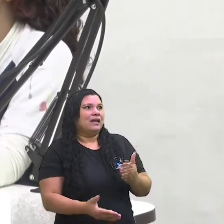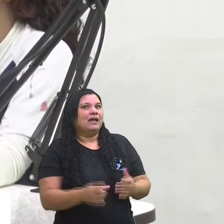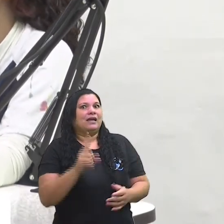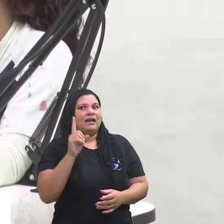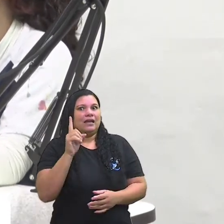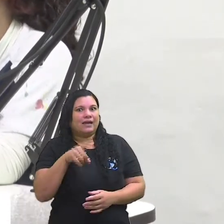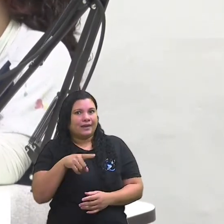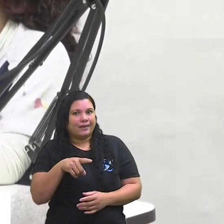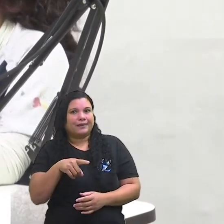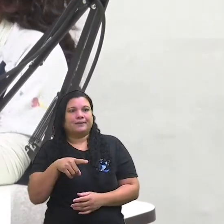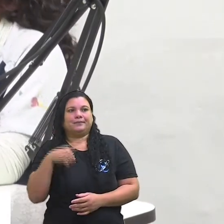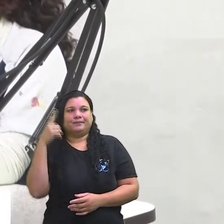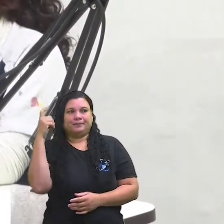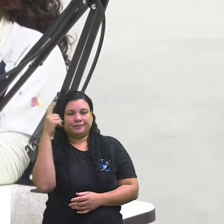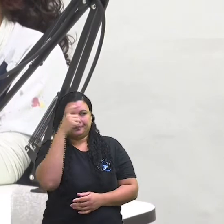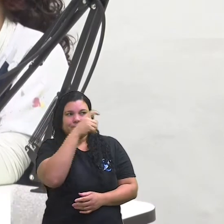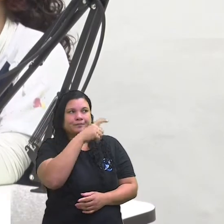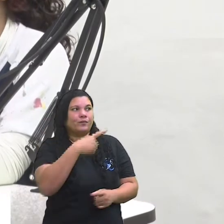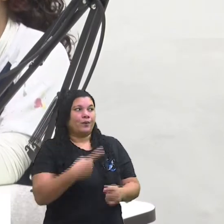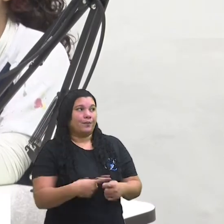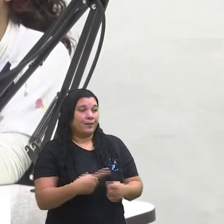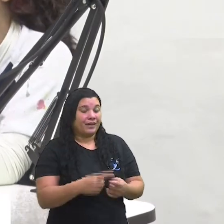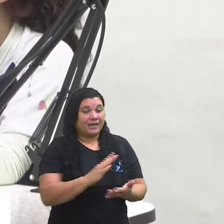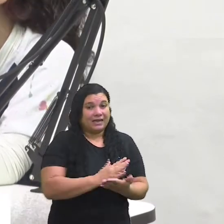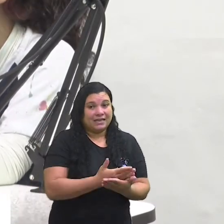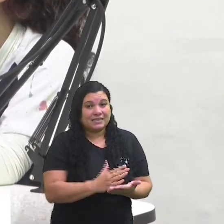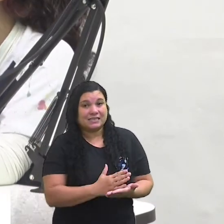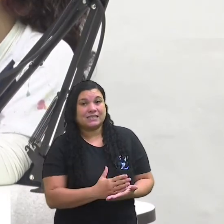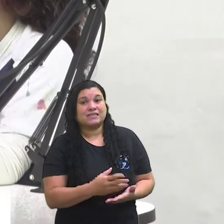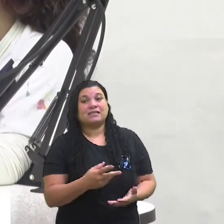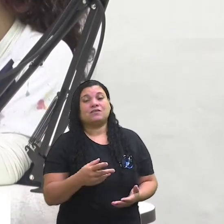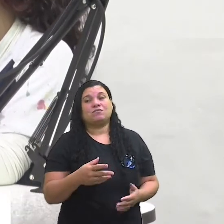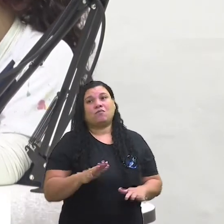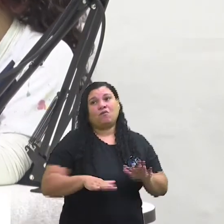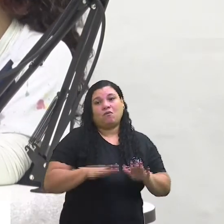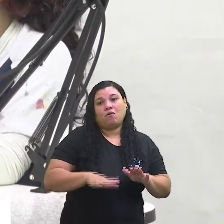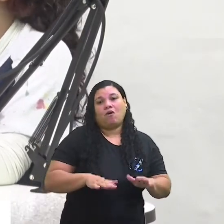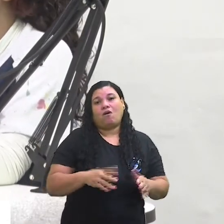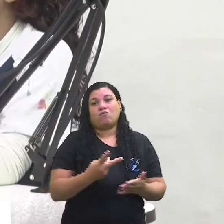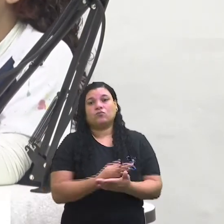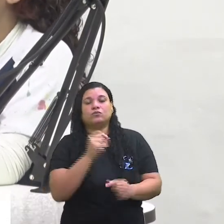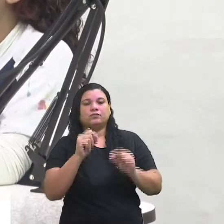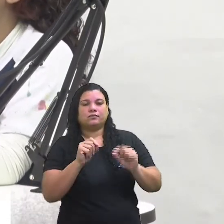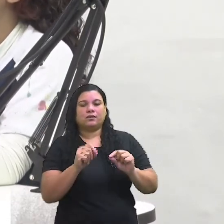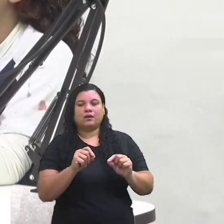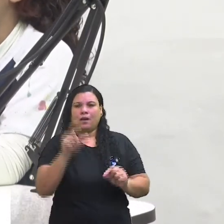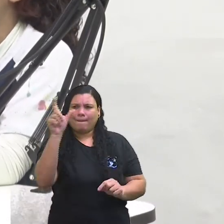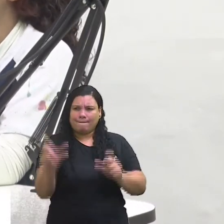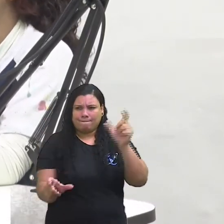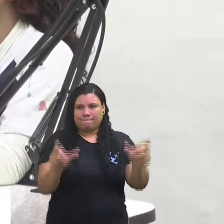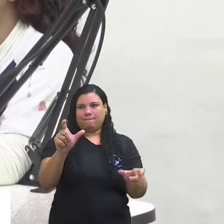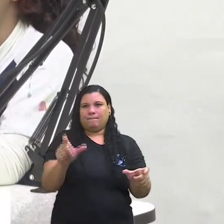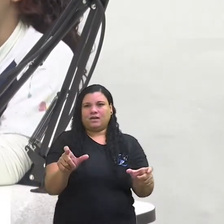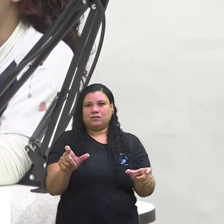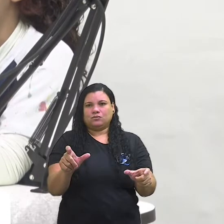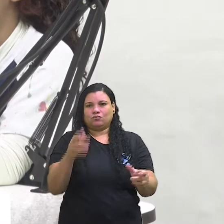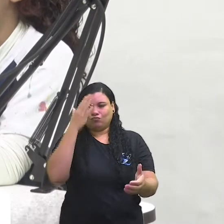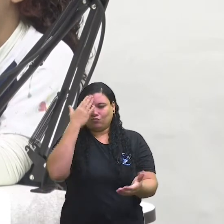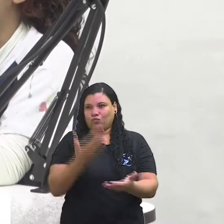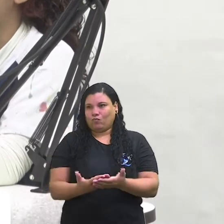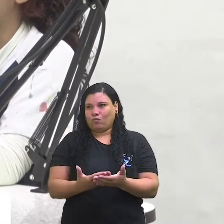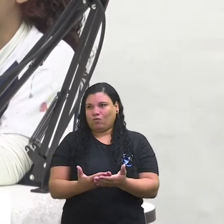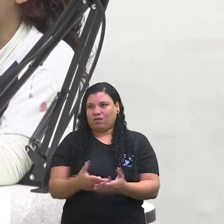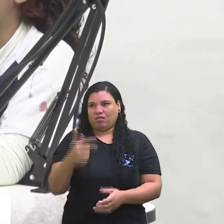essa pessoa não quer conversar com você, ela não quer olhar na sua cara. Então, assim, é um desafio muito grande.